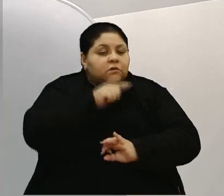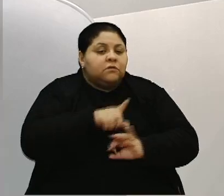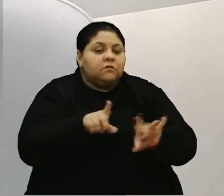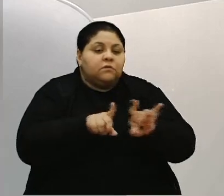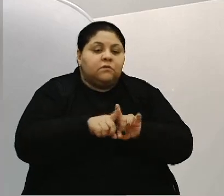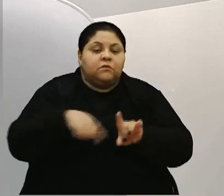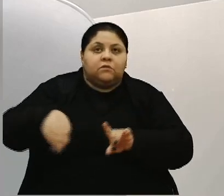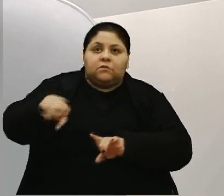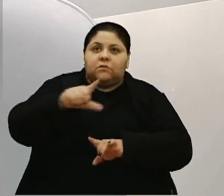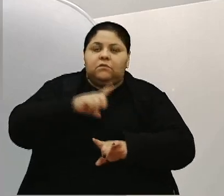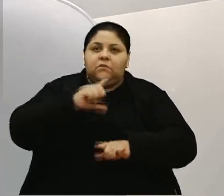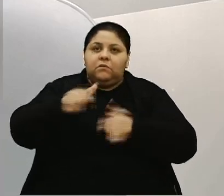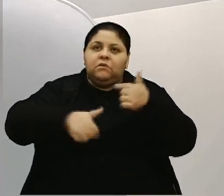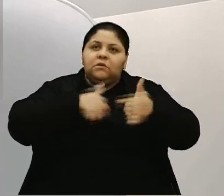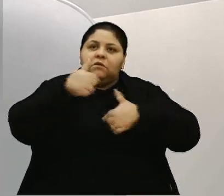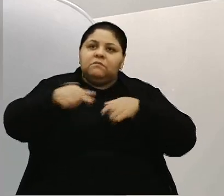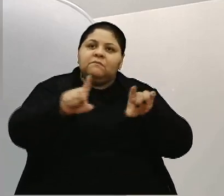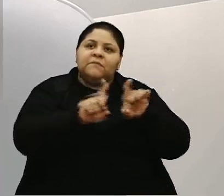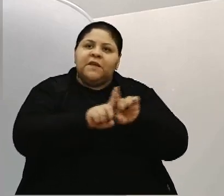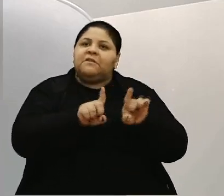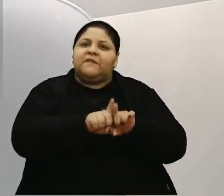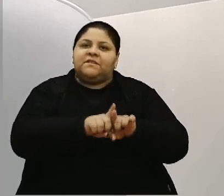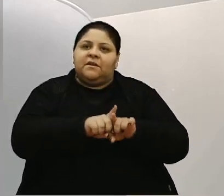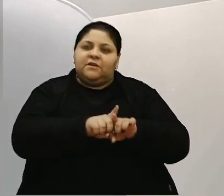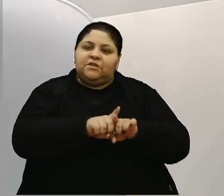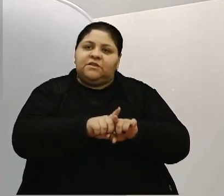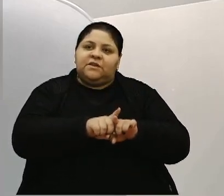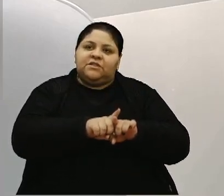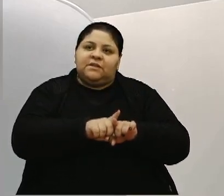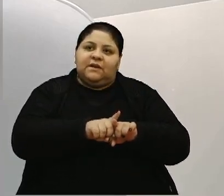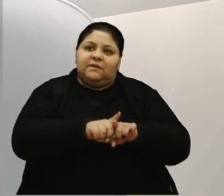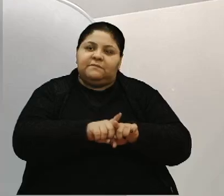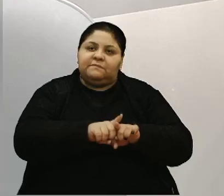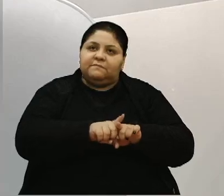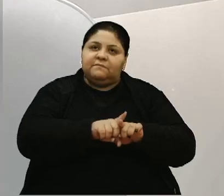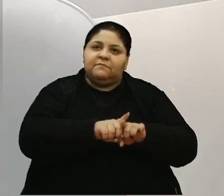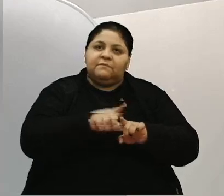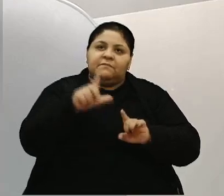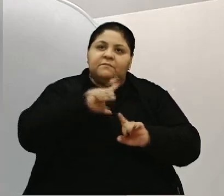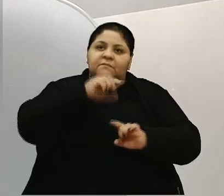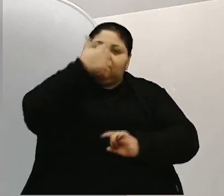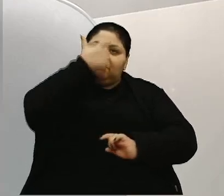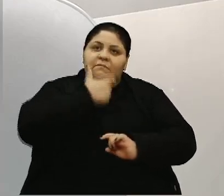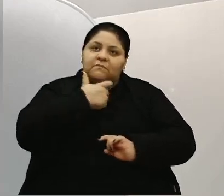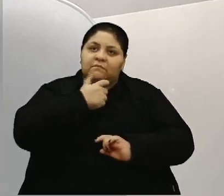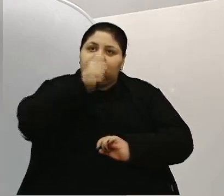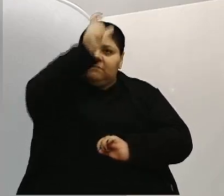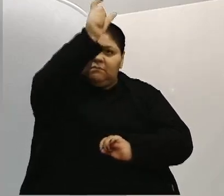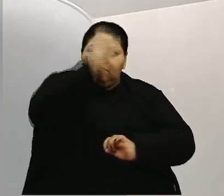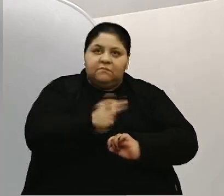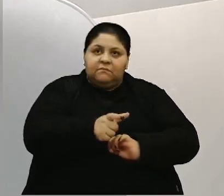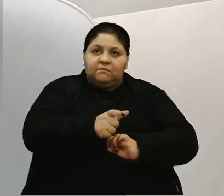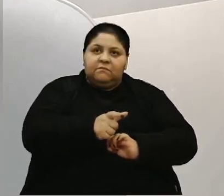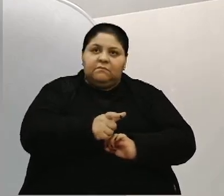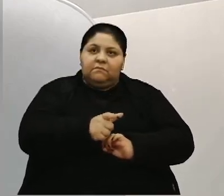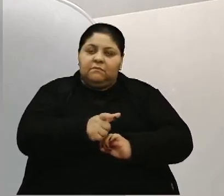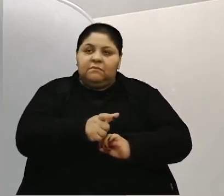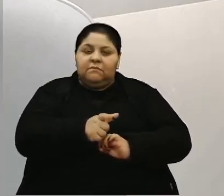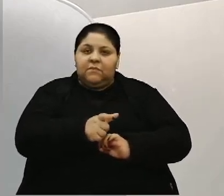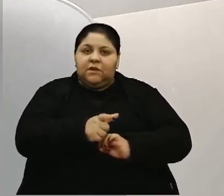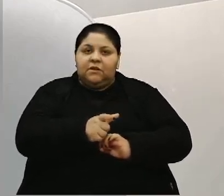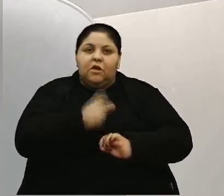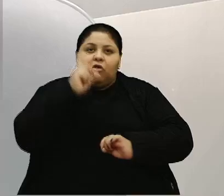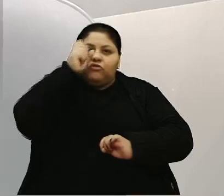Agora nós temos que trabalhar unidos e não só batendo. Mas parece que quando uma pessoa está na corda e lá puxar a